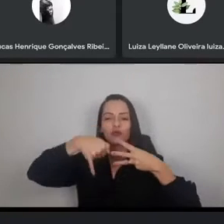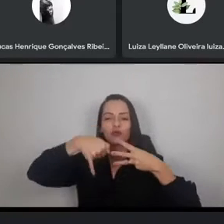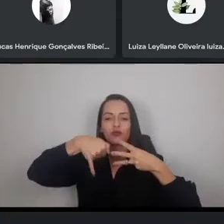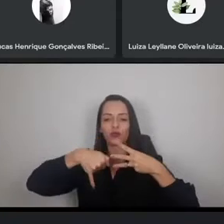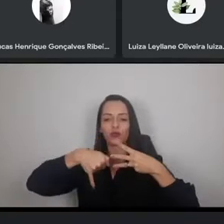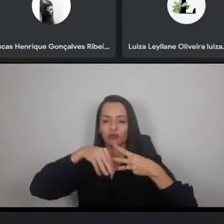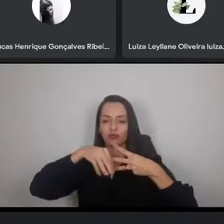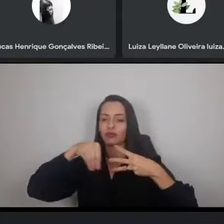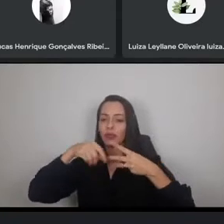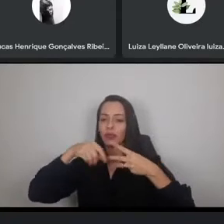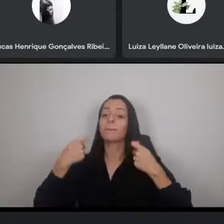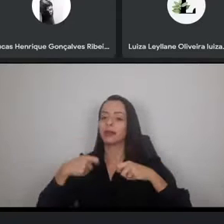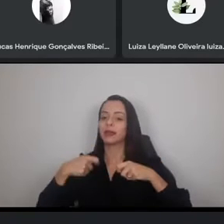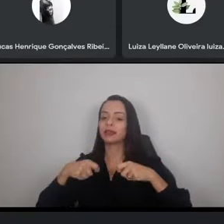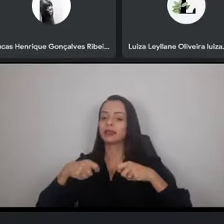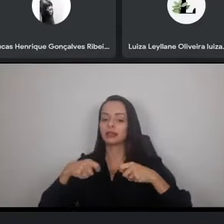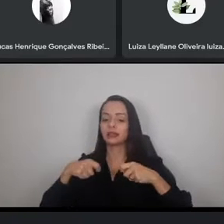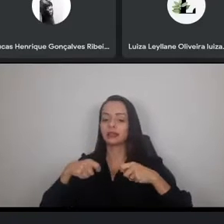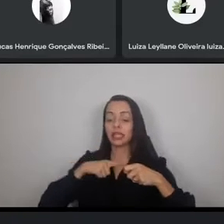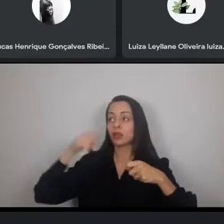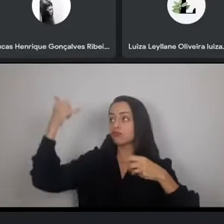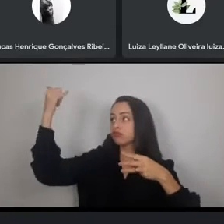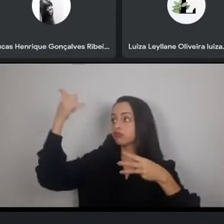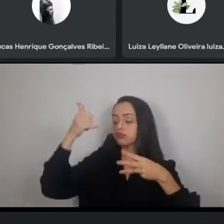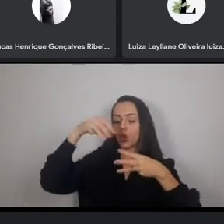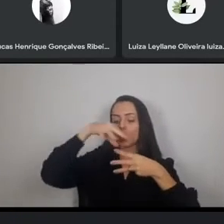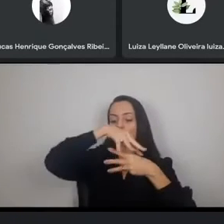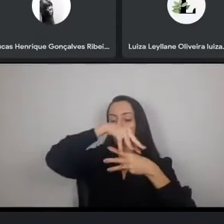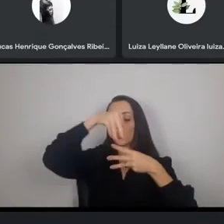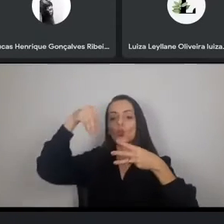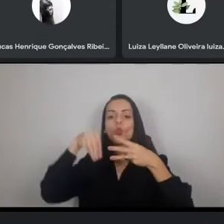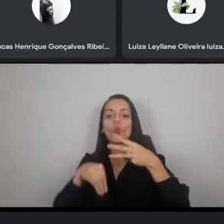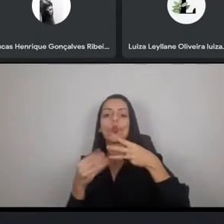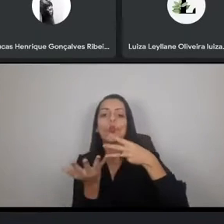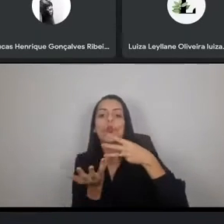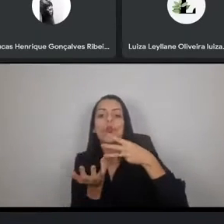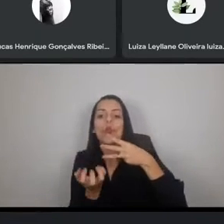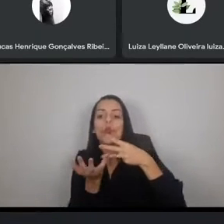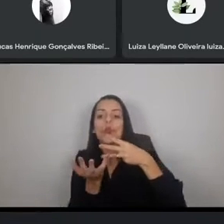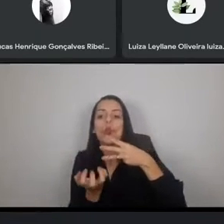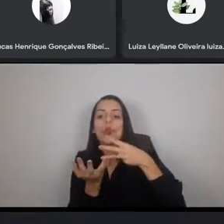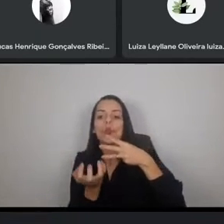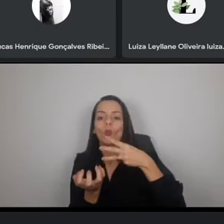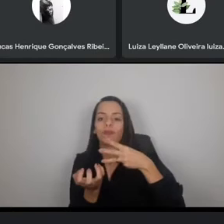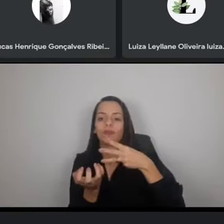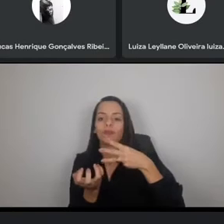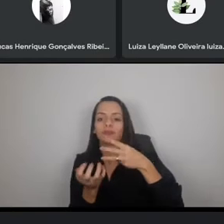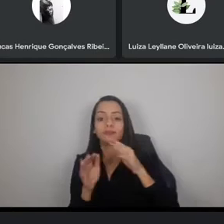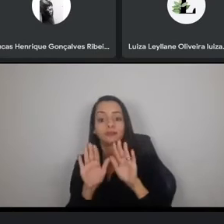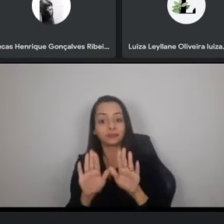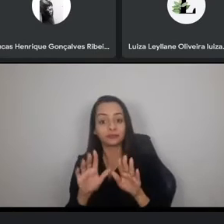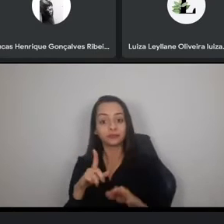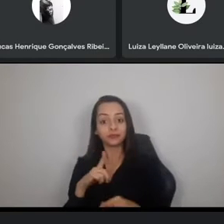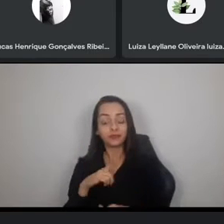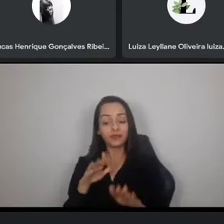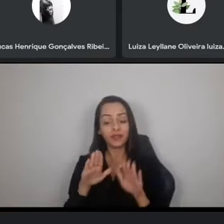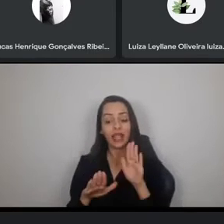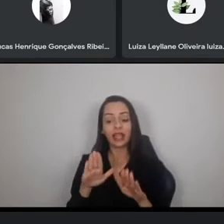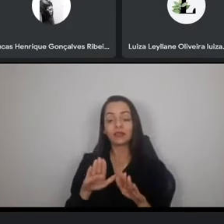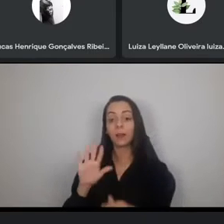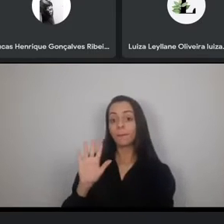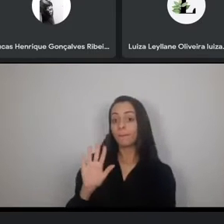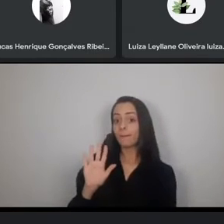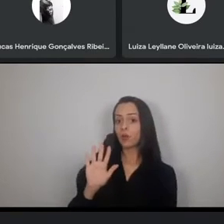indesejáveis. Lembramos também que o registro, em alguns casos, quando colocamos a mão no registro, sofremos uma